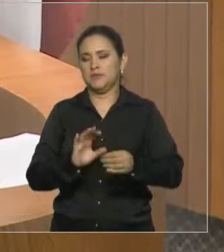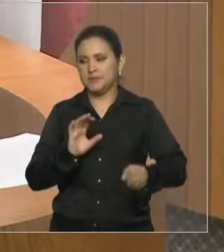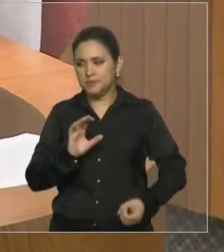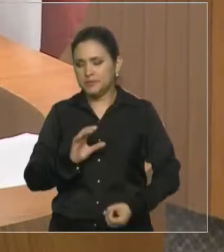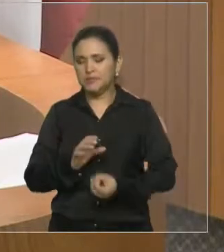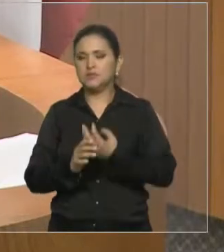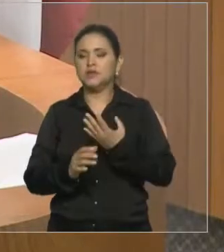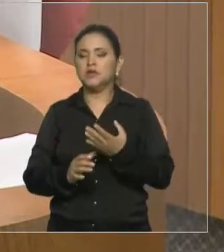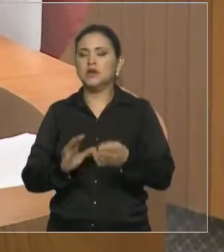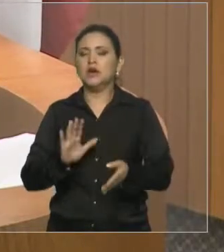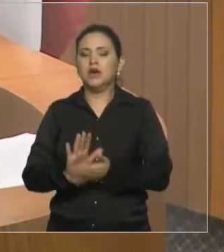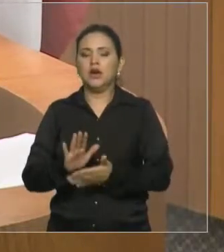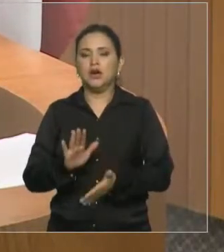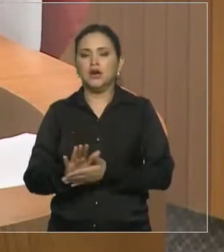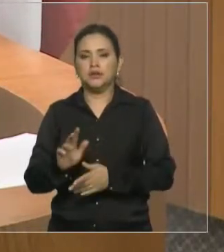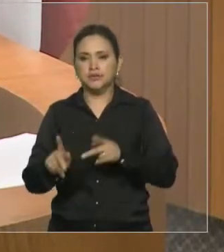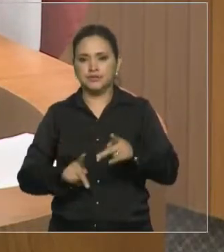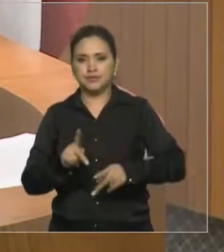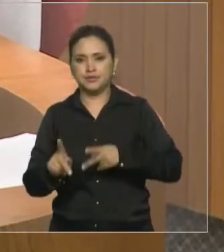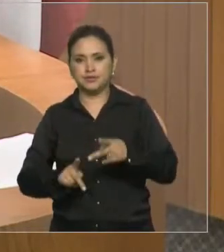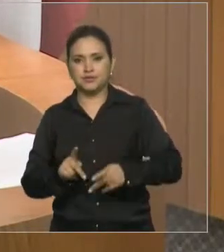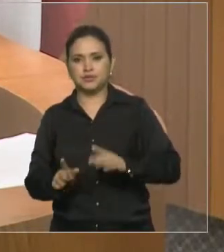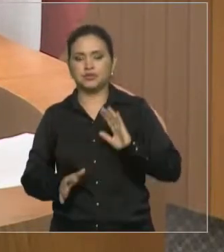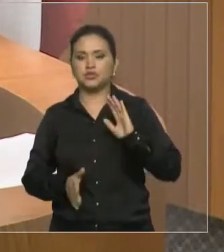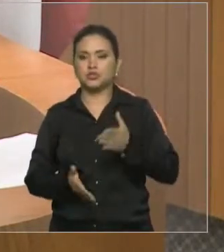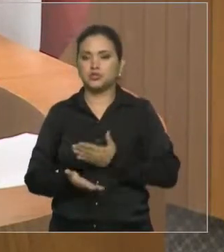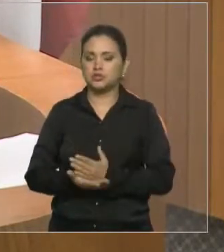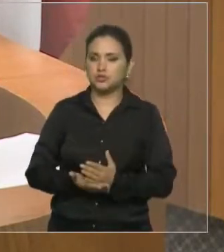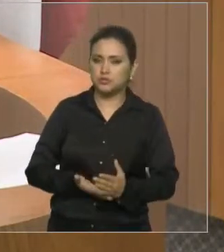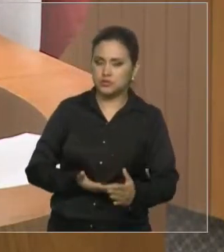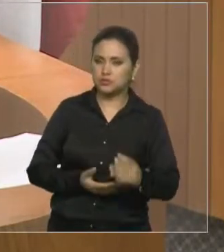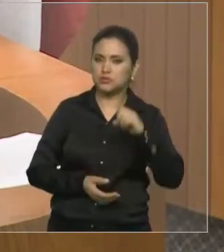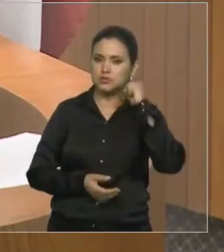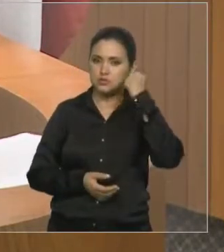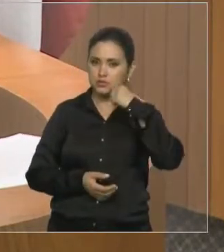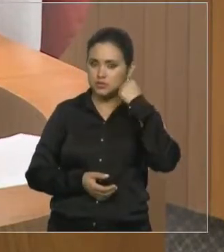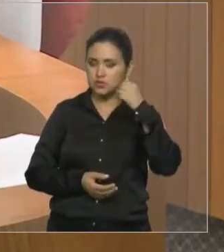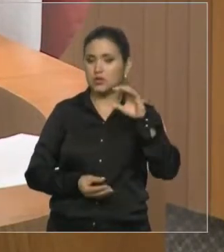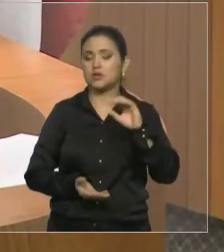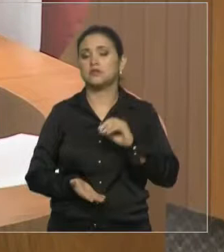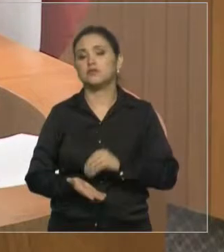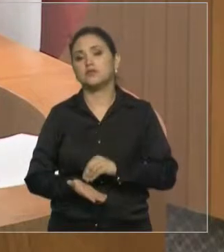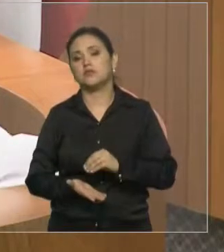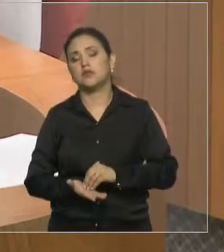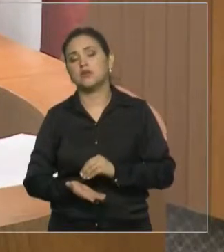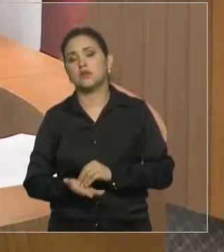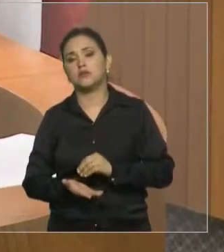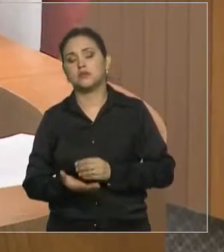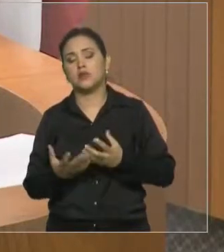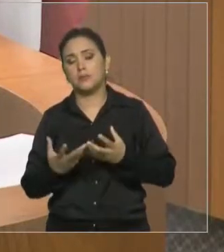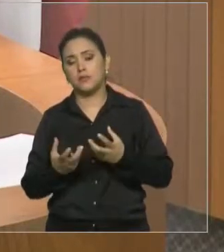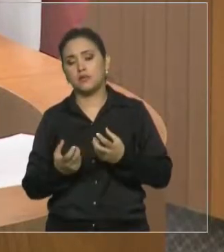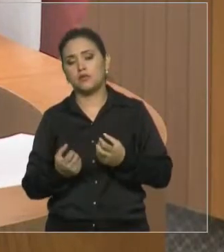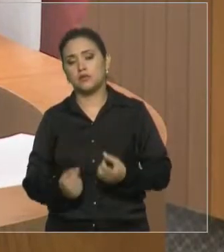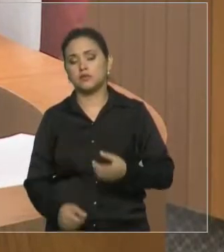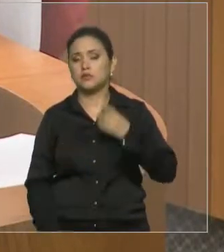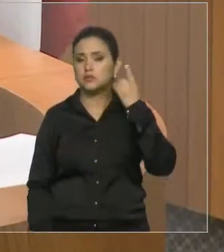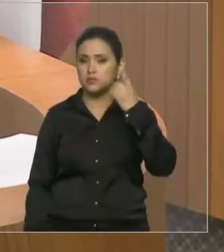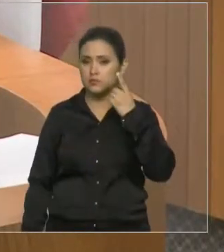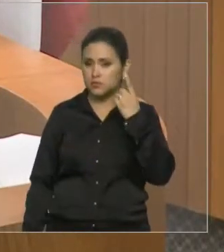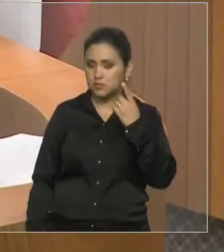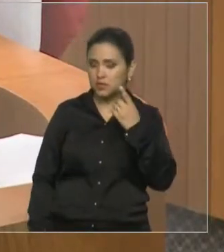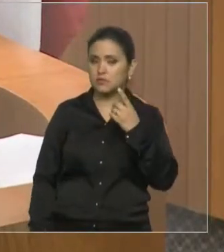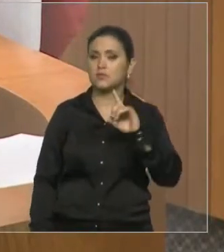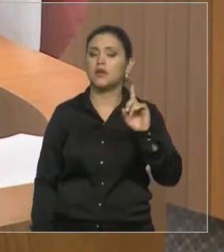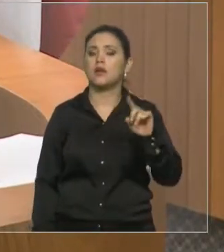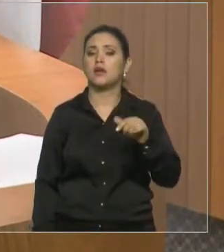iniciativa popular isso já iniciou no senado falta aprovação na câmara então é outra é a primeira